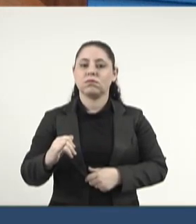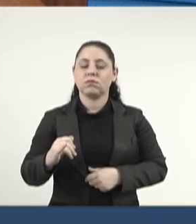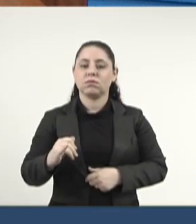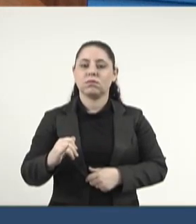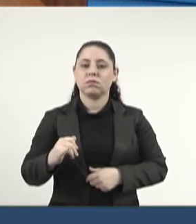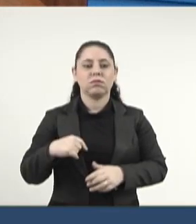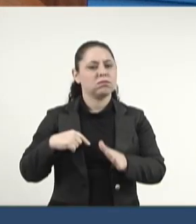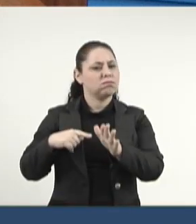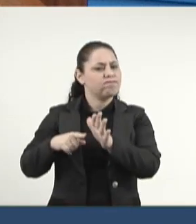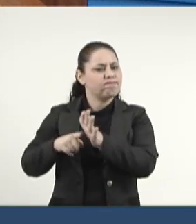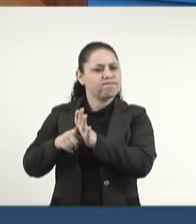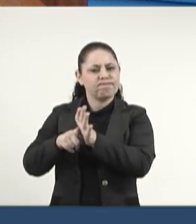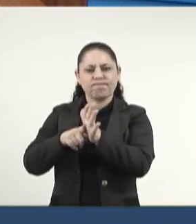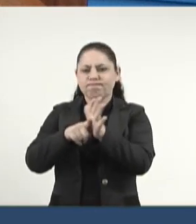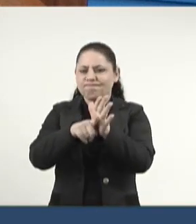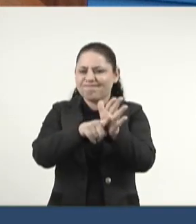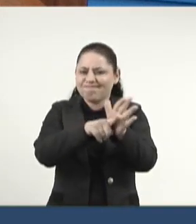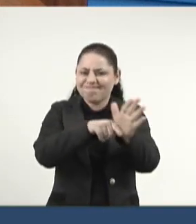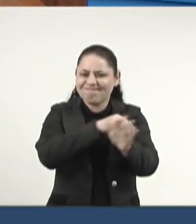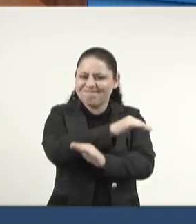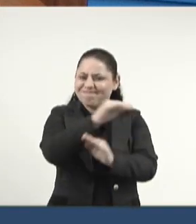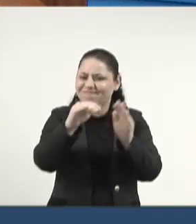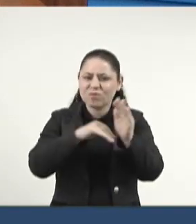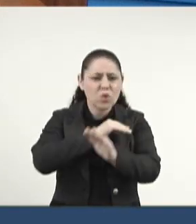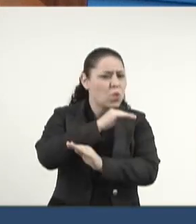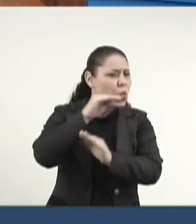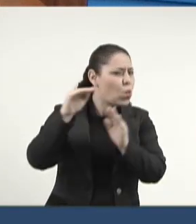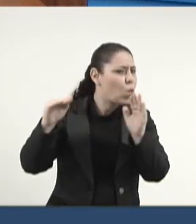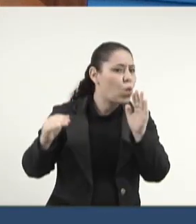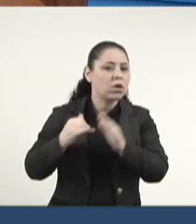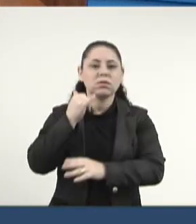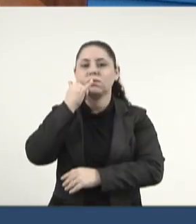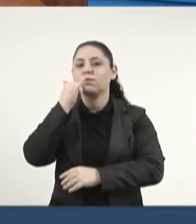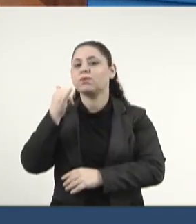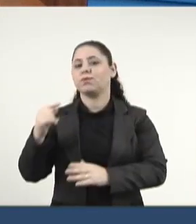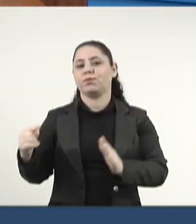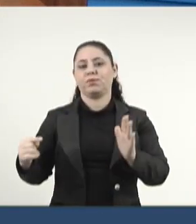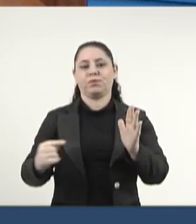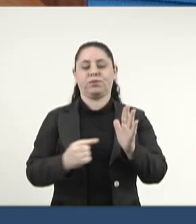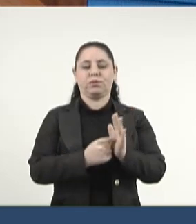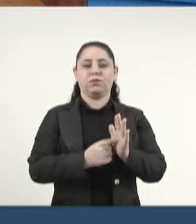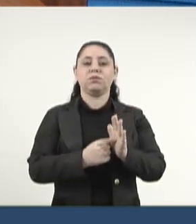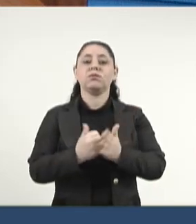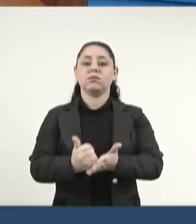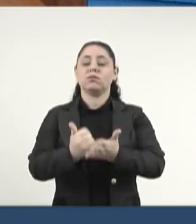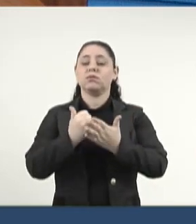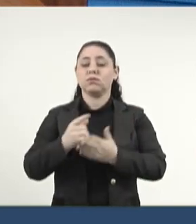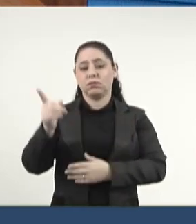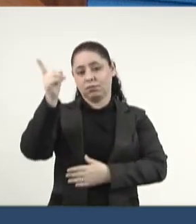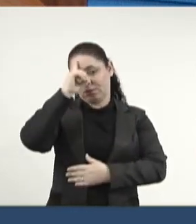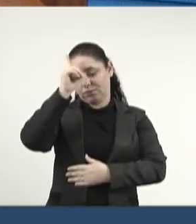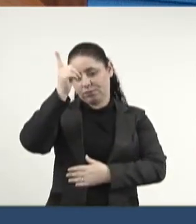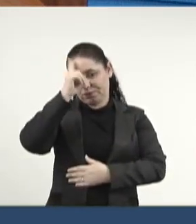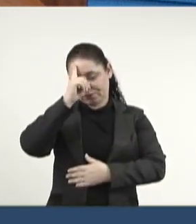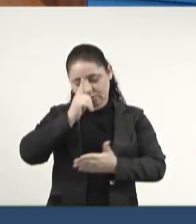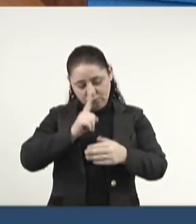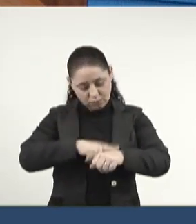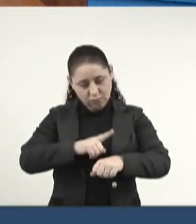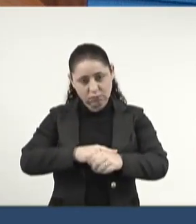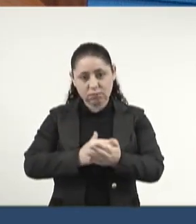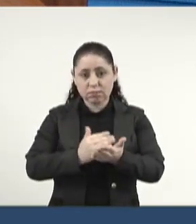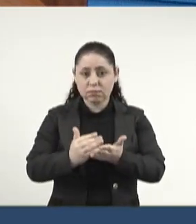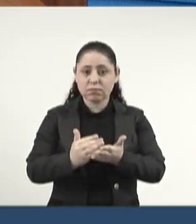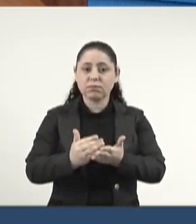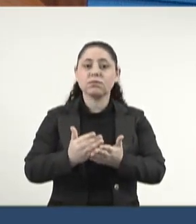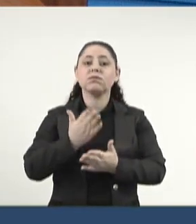e averiguemos todo e qualquer tipo de denúncia que nos são trazidos todos os dias, a partir do momento que